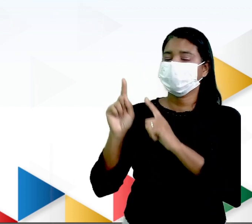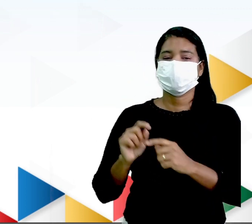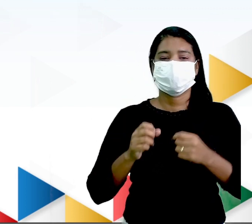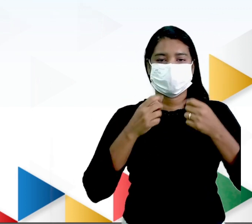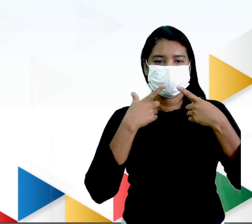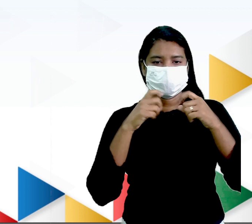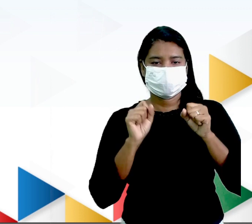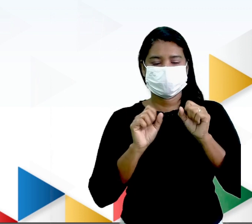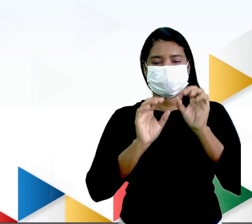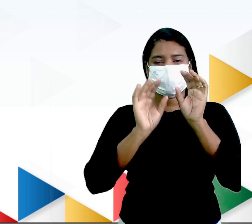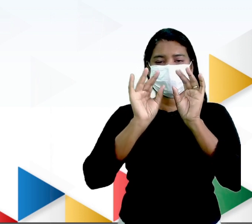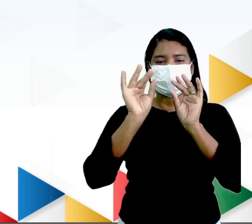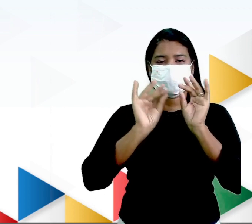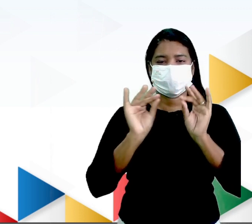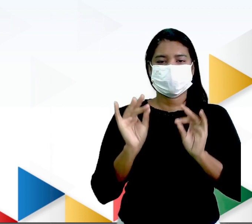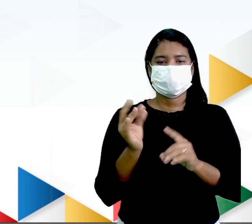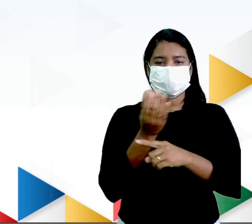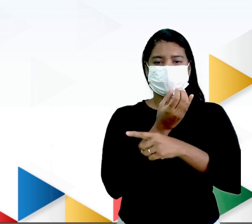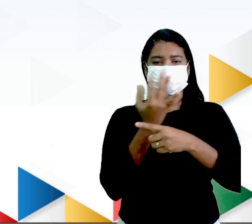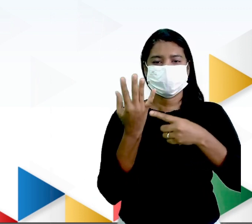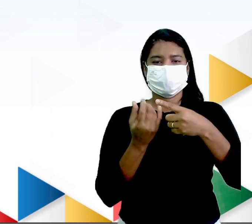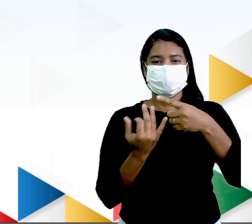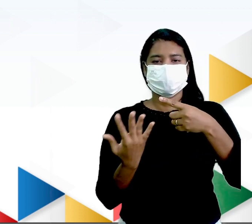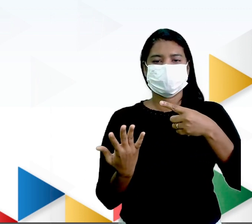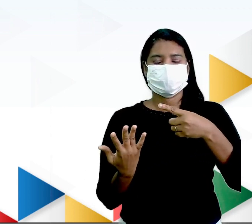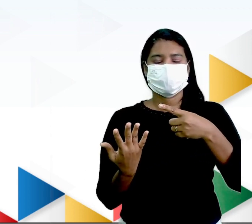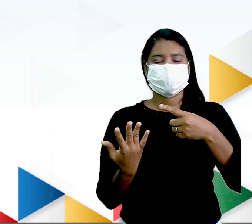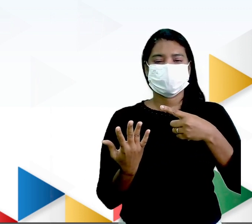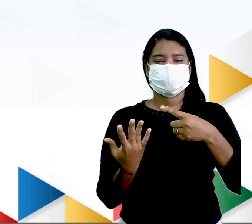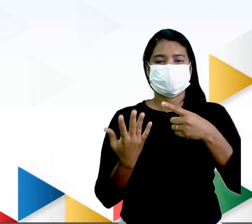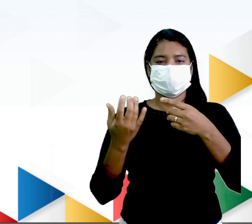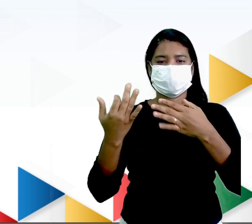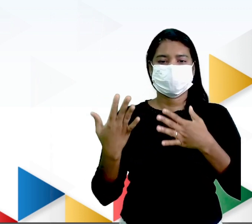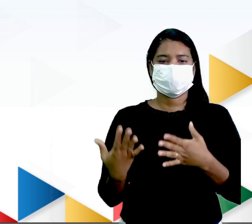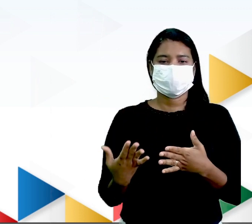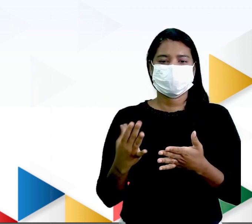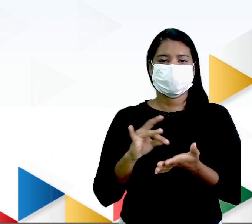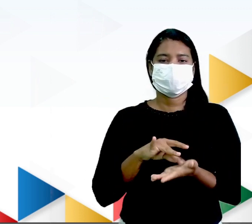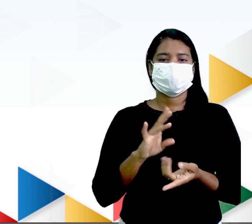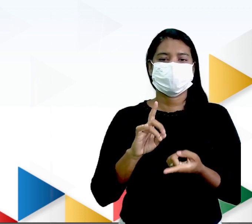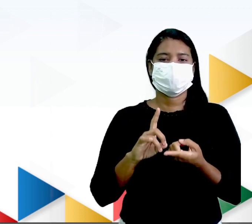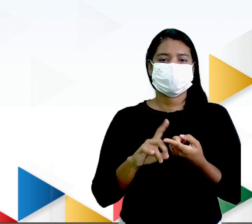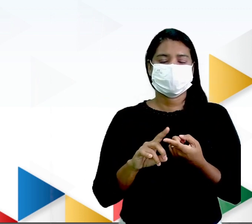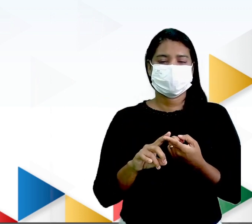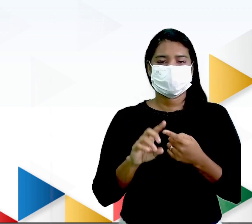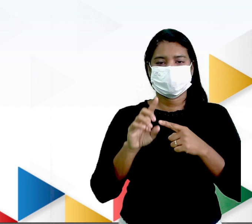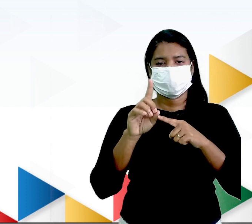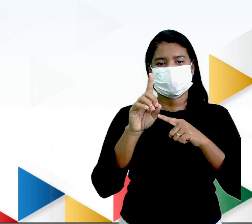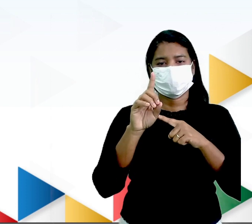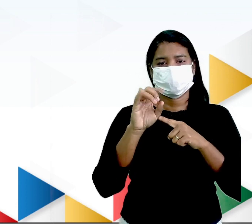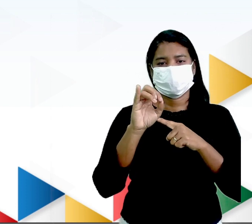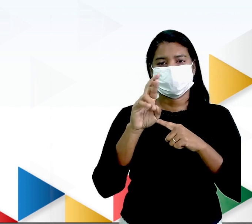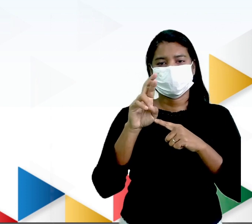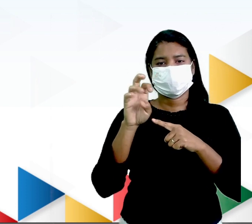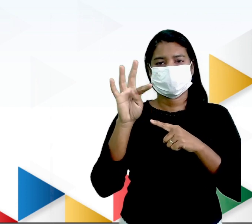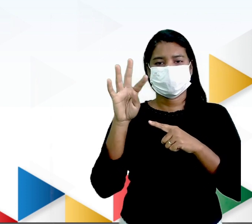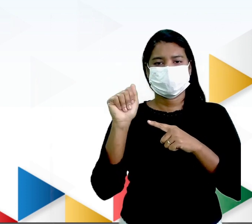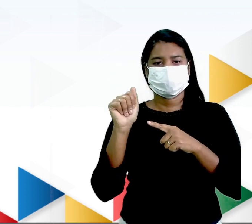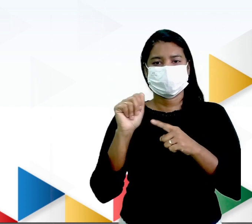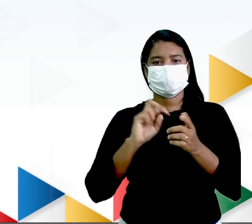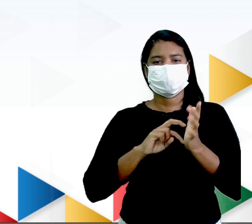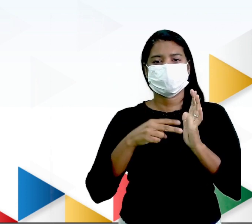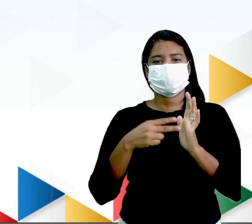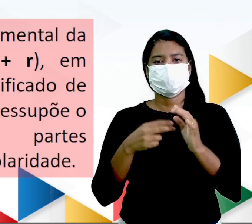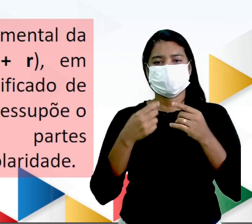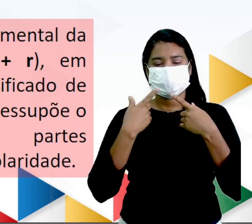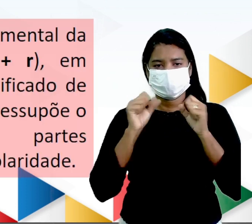linguagem específica da fração, tá bom? Essa linguagem que guarda relações diretas com o significado da